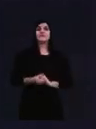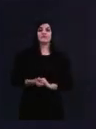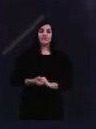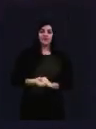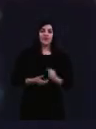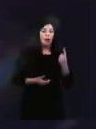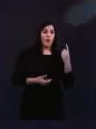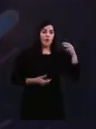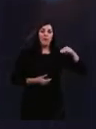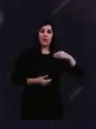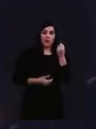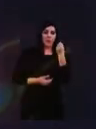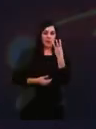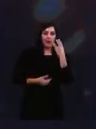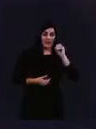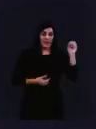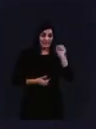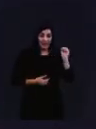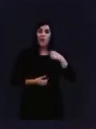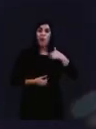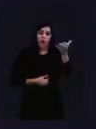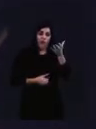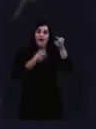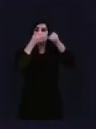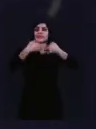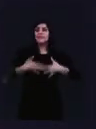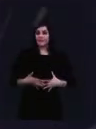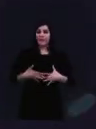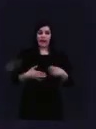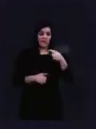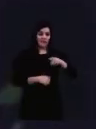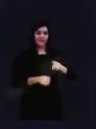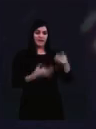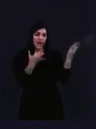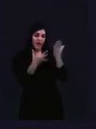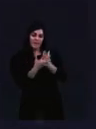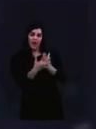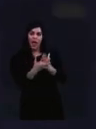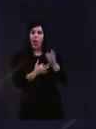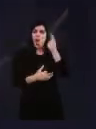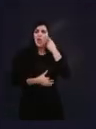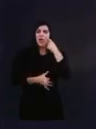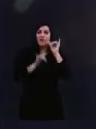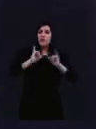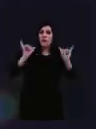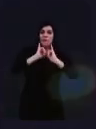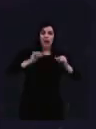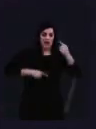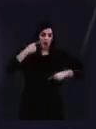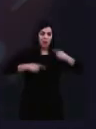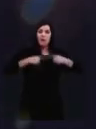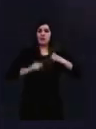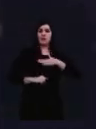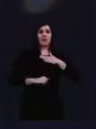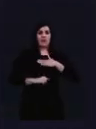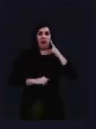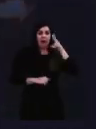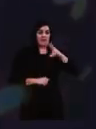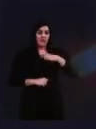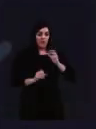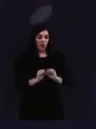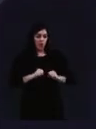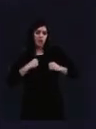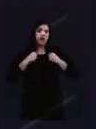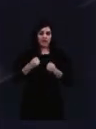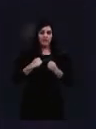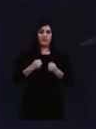Em 1 minuto e 30, eu quero falar que você vai para o intervalo, você não vê uma propaganda política minha. Você está vendo aqui o meu esforço